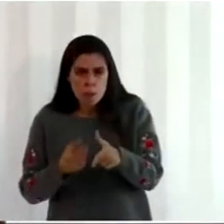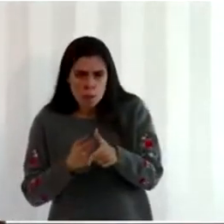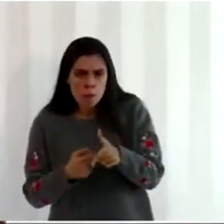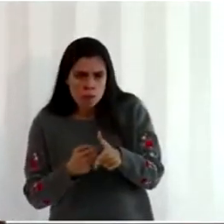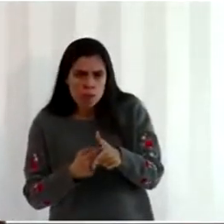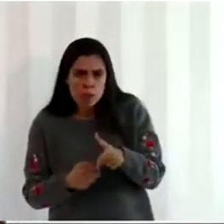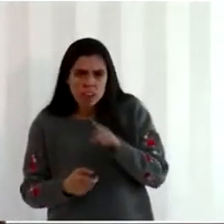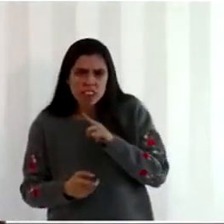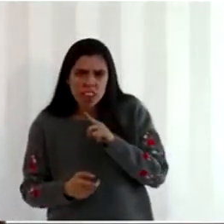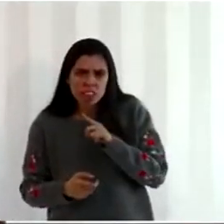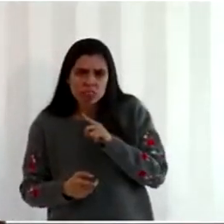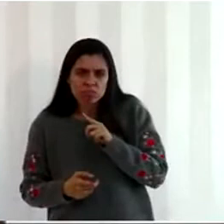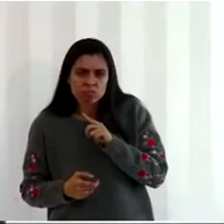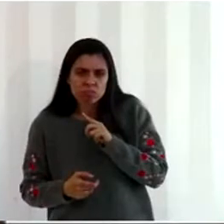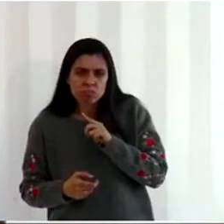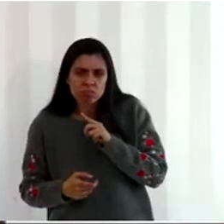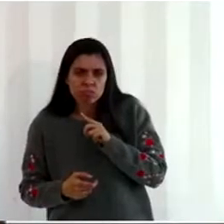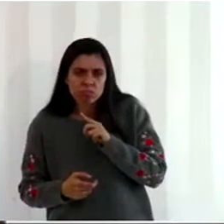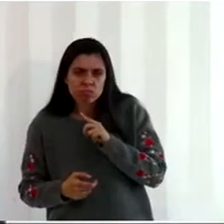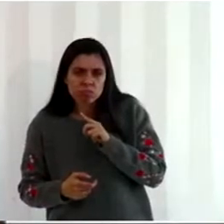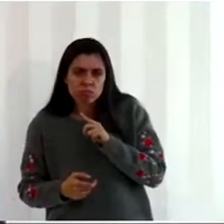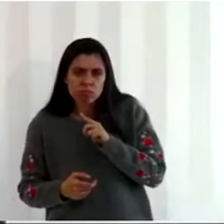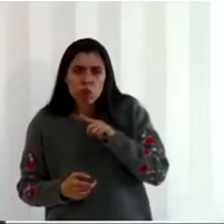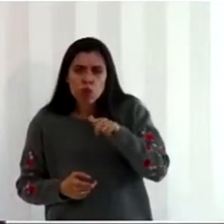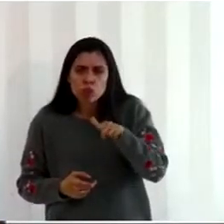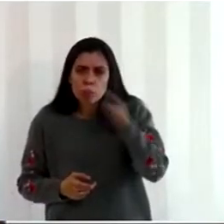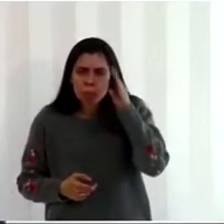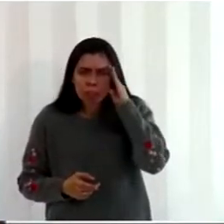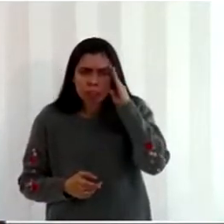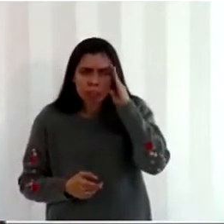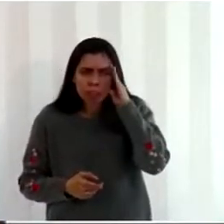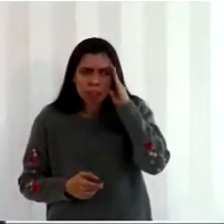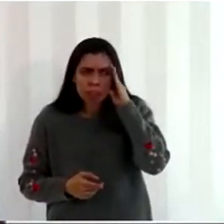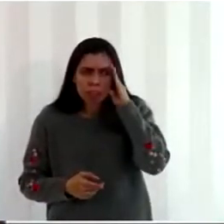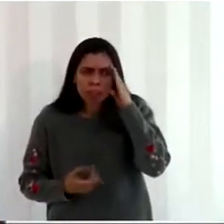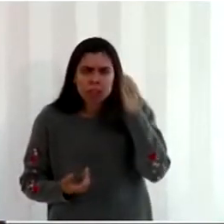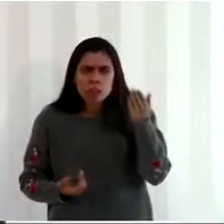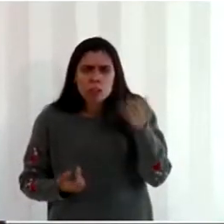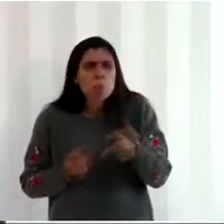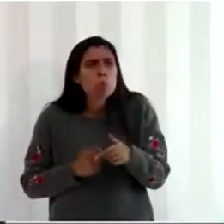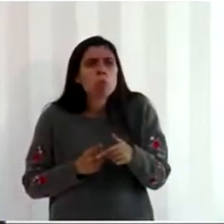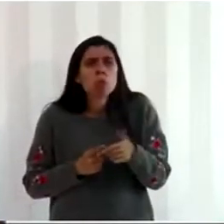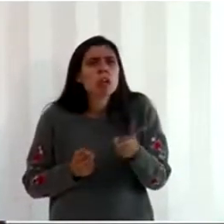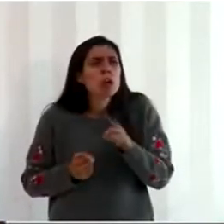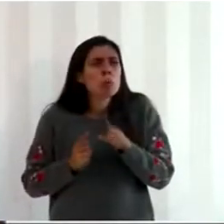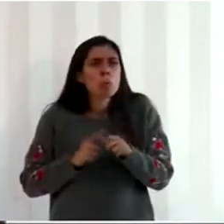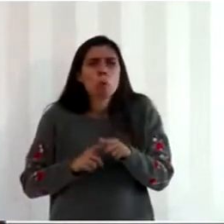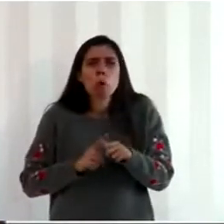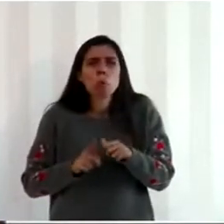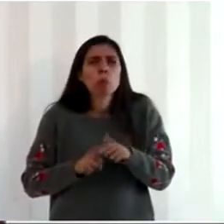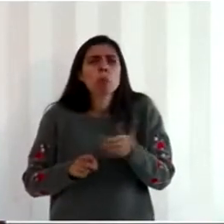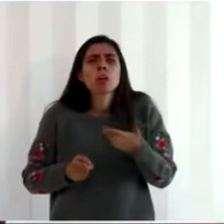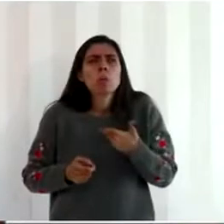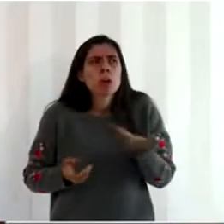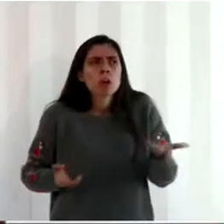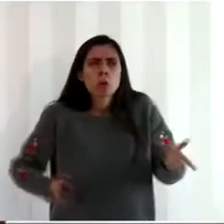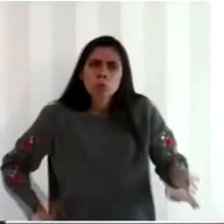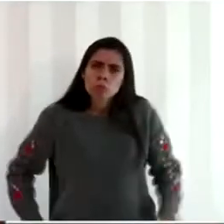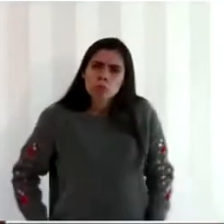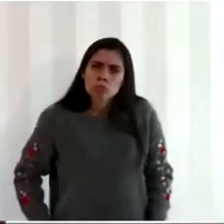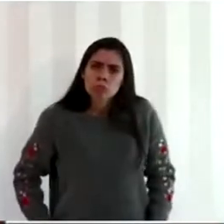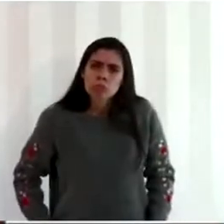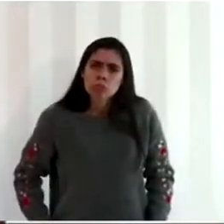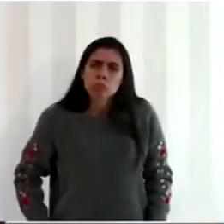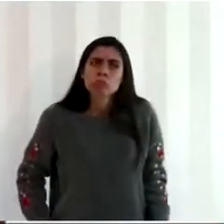obedecendo a Deus, e mesmo assim você será provado. Mas existem pessoas que, por andarem numa vida totalmente fora dos padrões